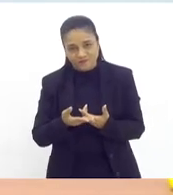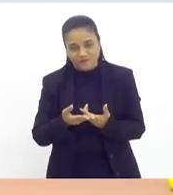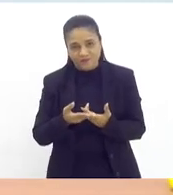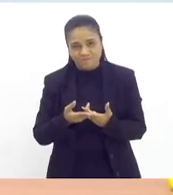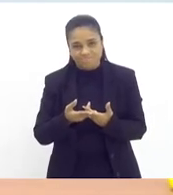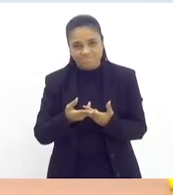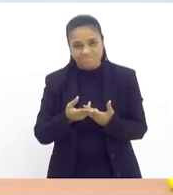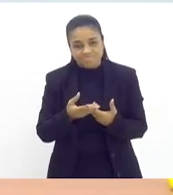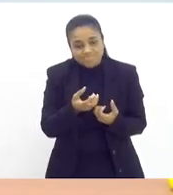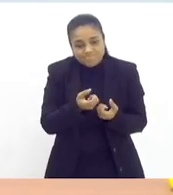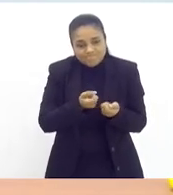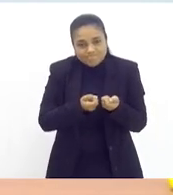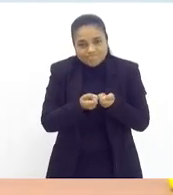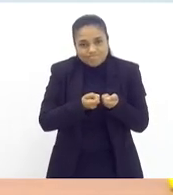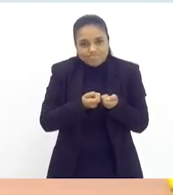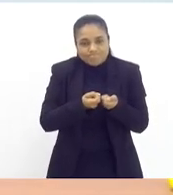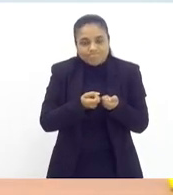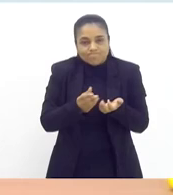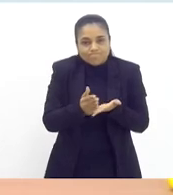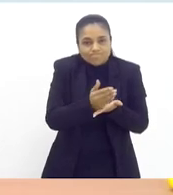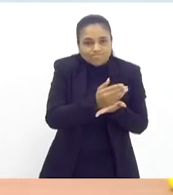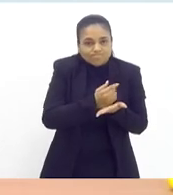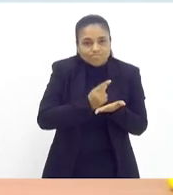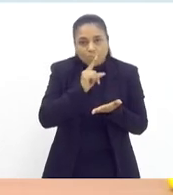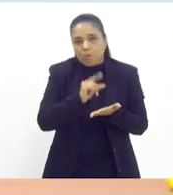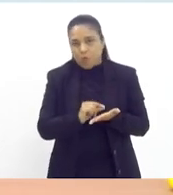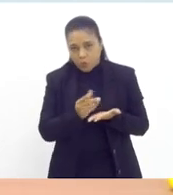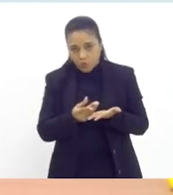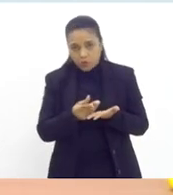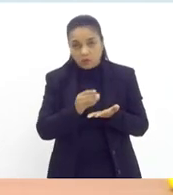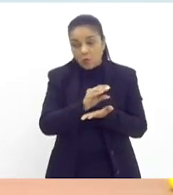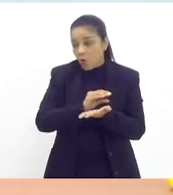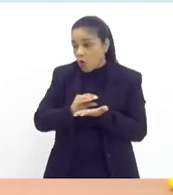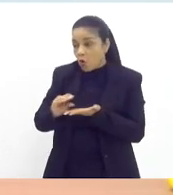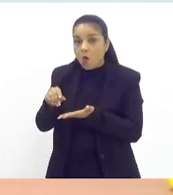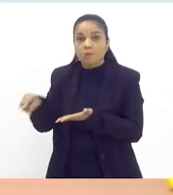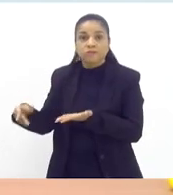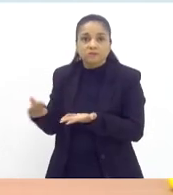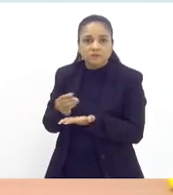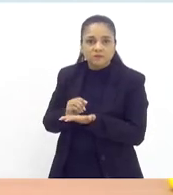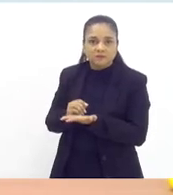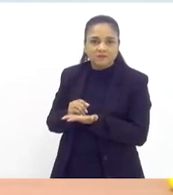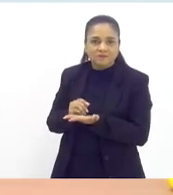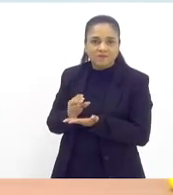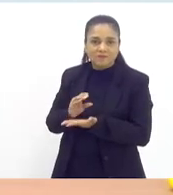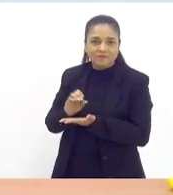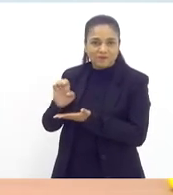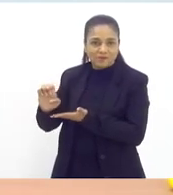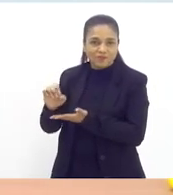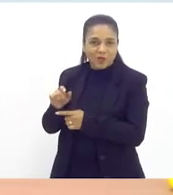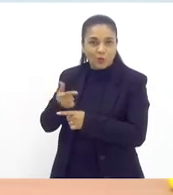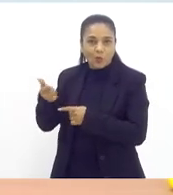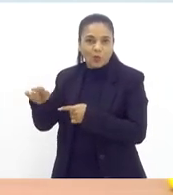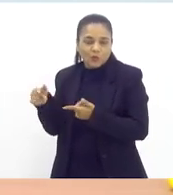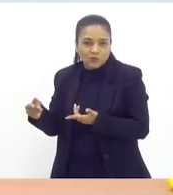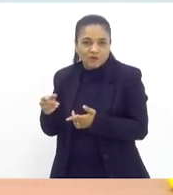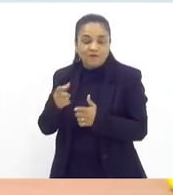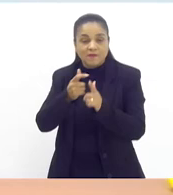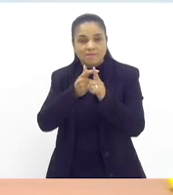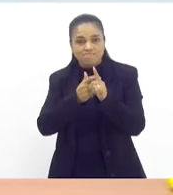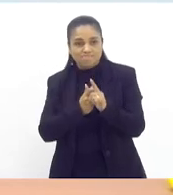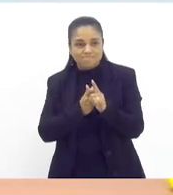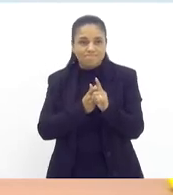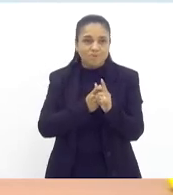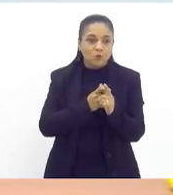caixa. Imagine se transferir dinheiro para outro estado quando aperta o caixa dele. Então, esse é um problema, fica na dependência de um